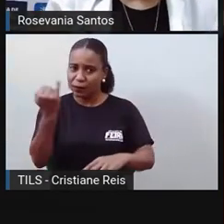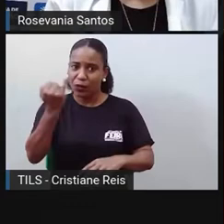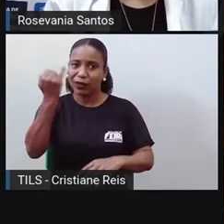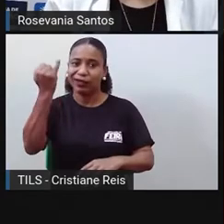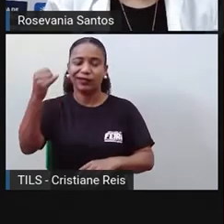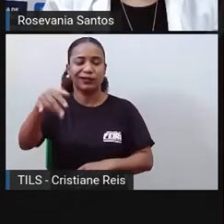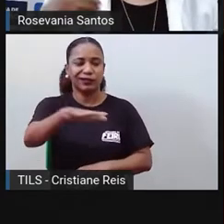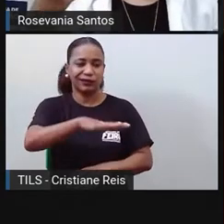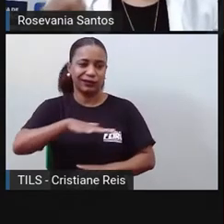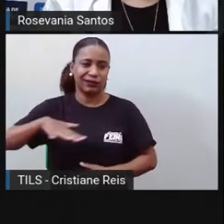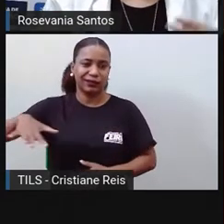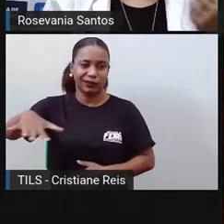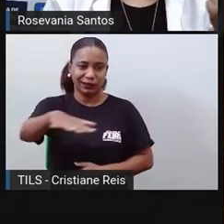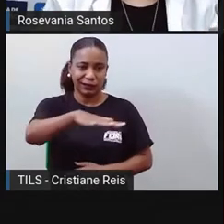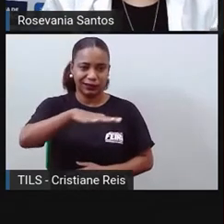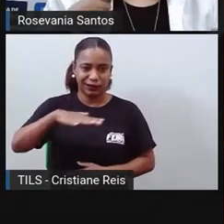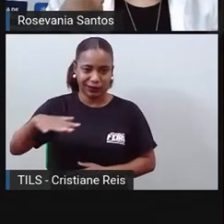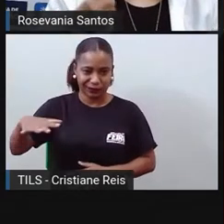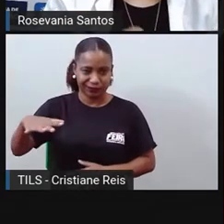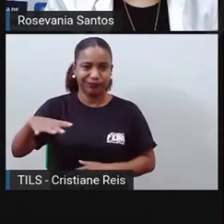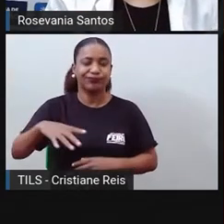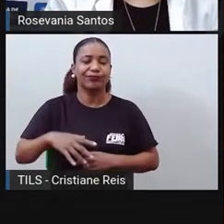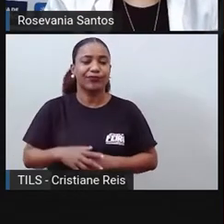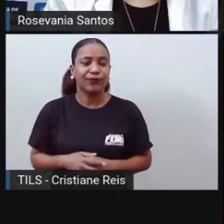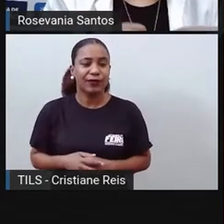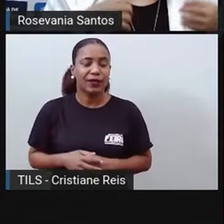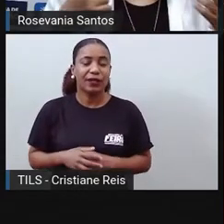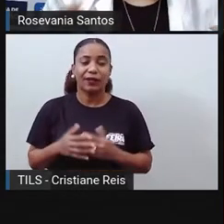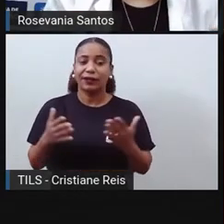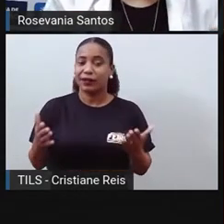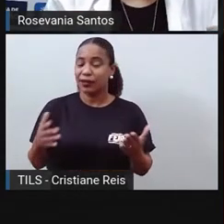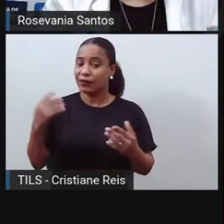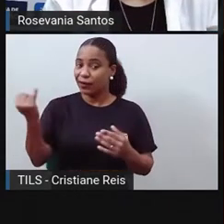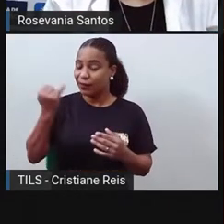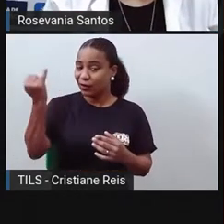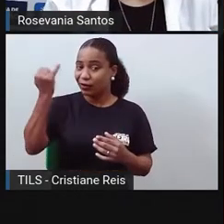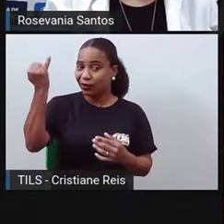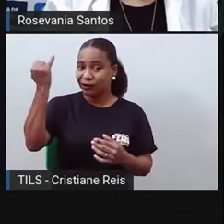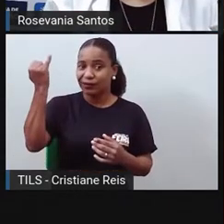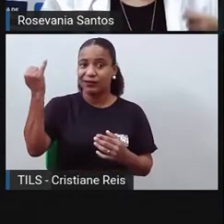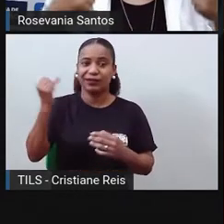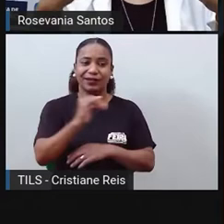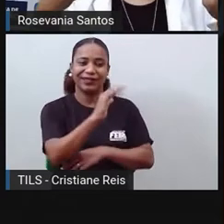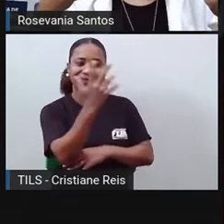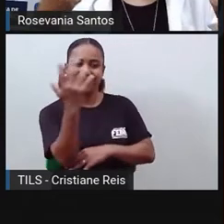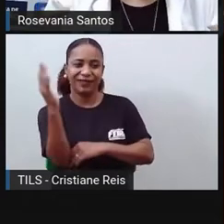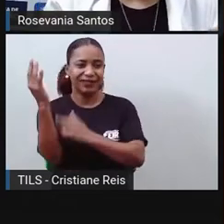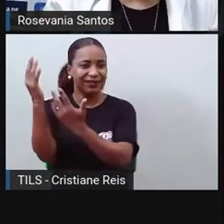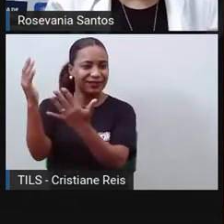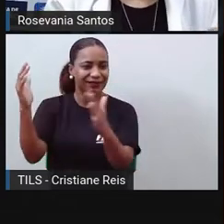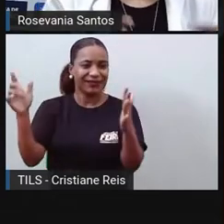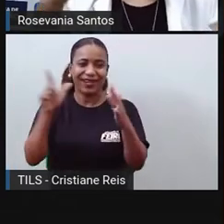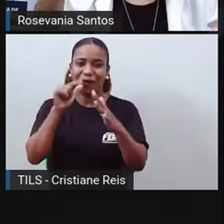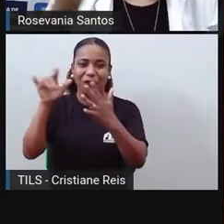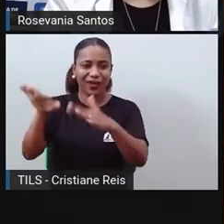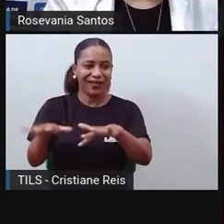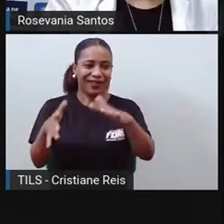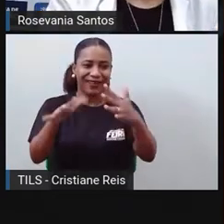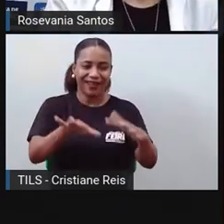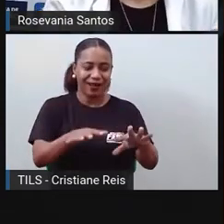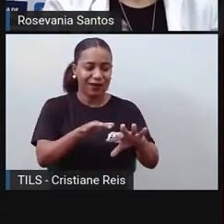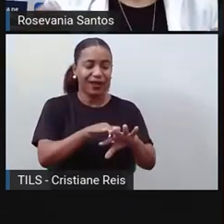uma dinâmica natural, uma dinâmica, né, econômica, uma dinâmica geopolítica